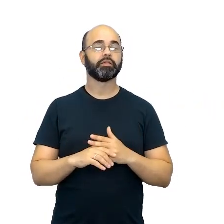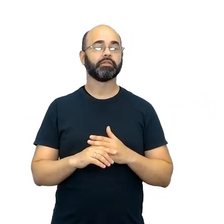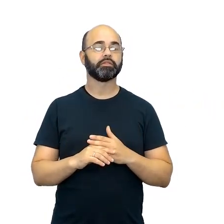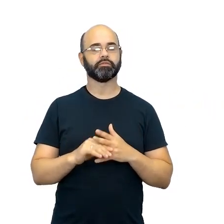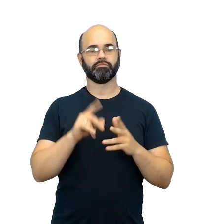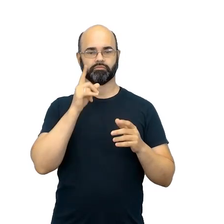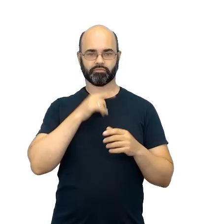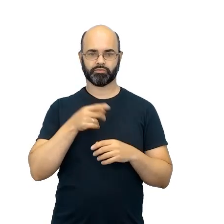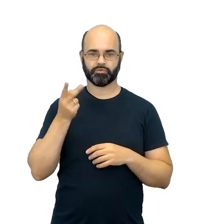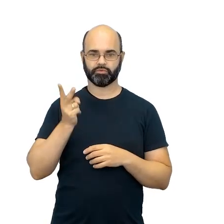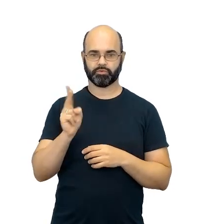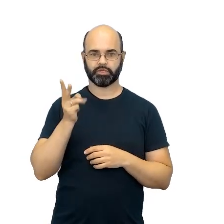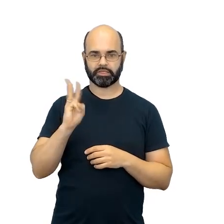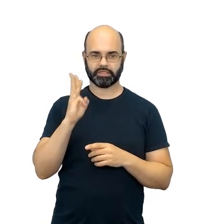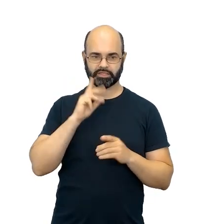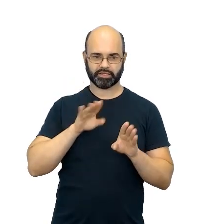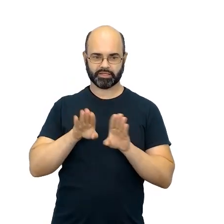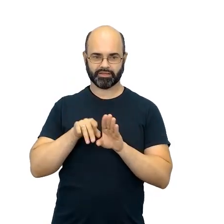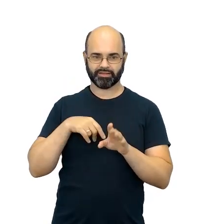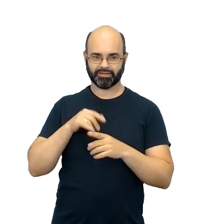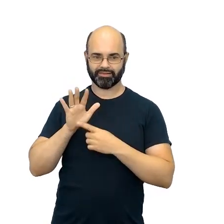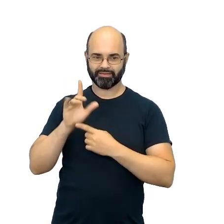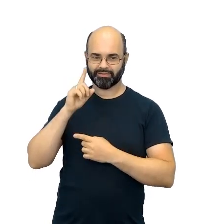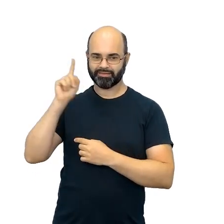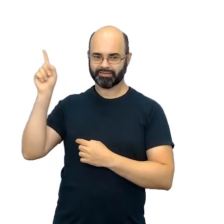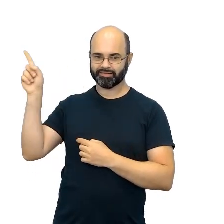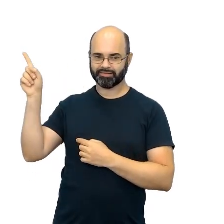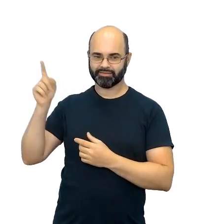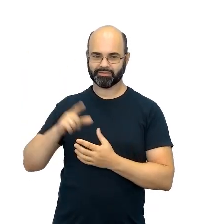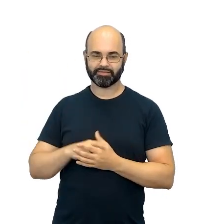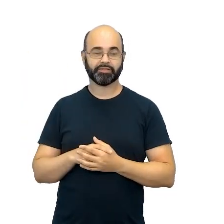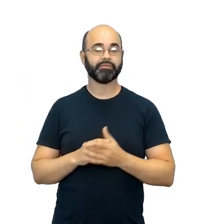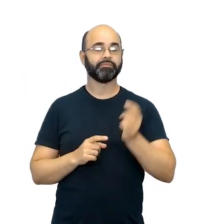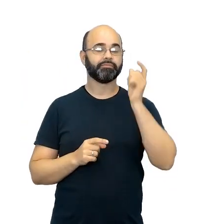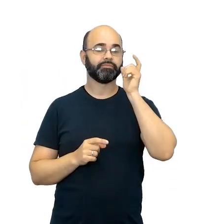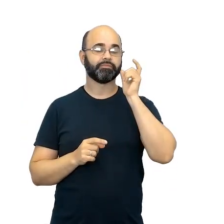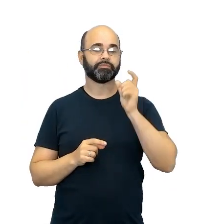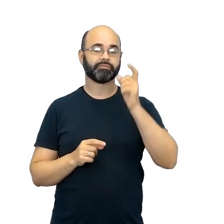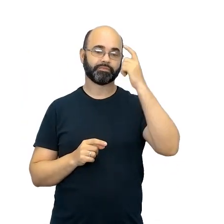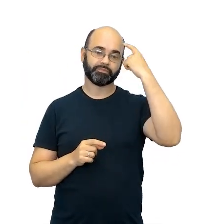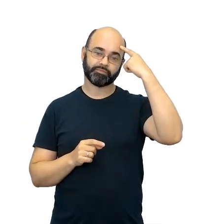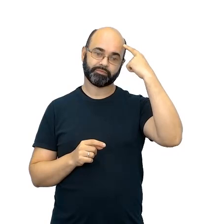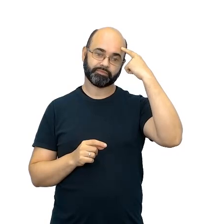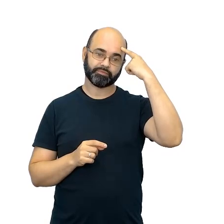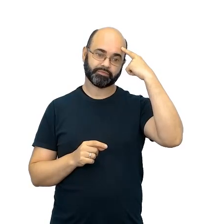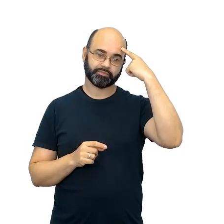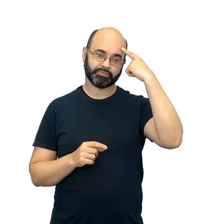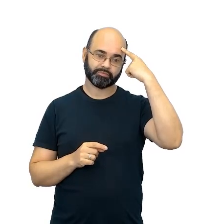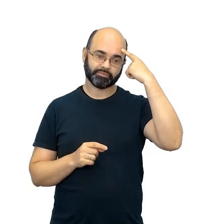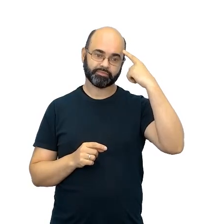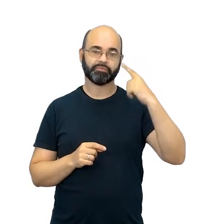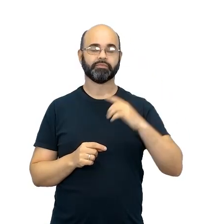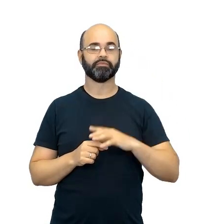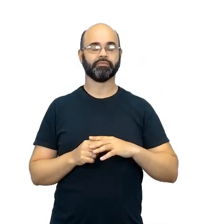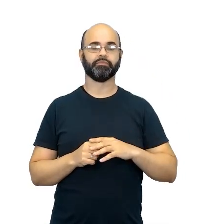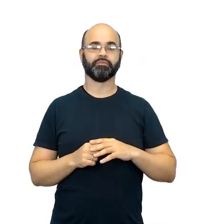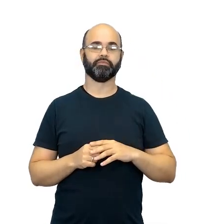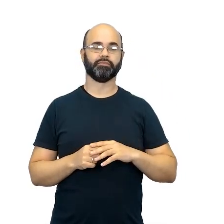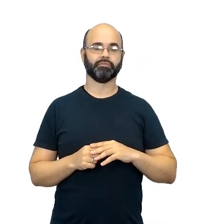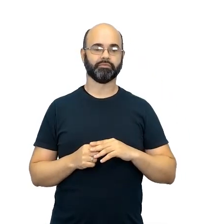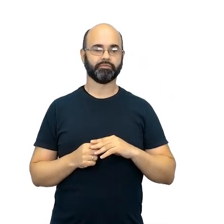3, tem algumas questões ali, e nas aulas 4 e 5. É interessante perceber, né? a rigidez da escrita, o